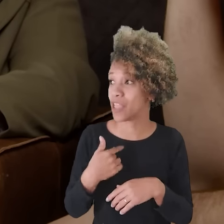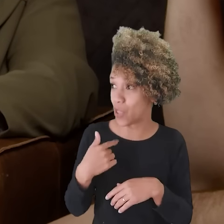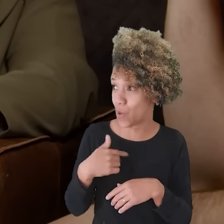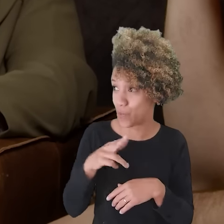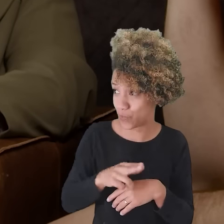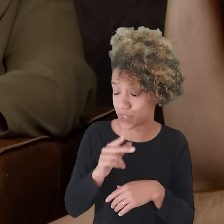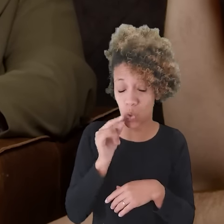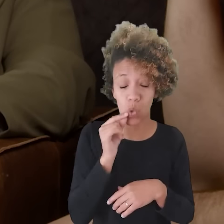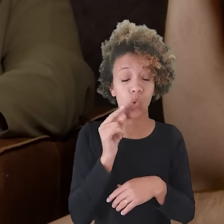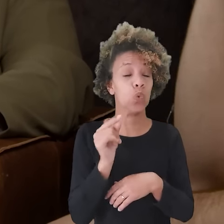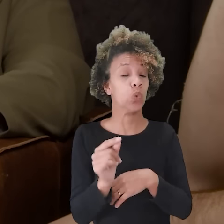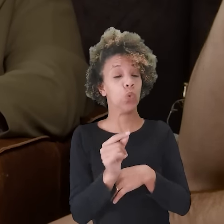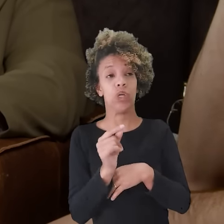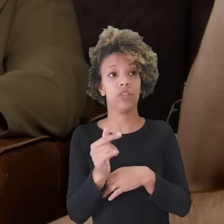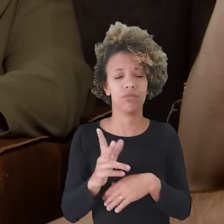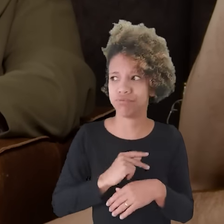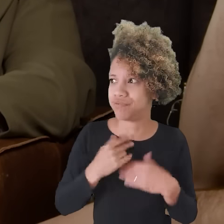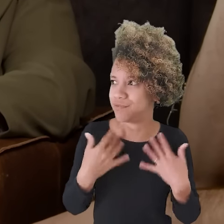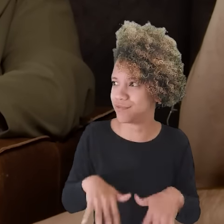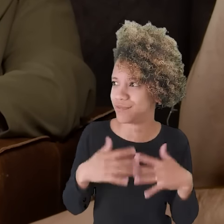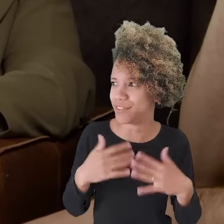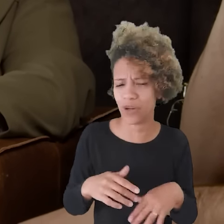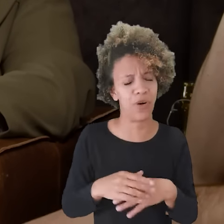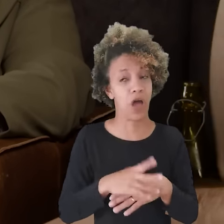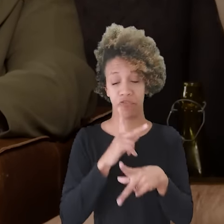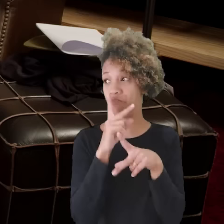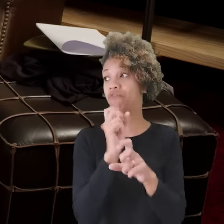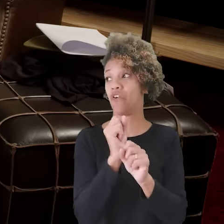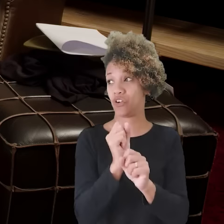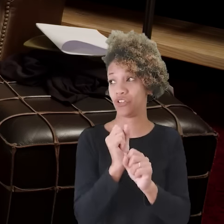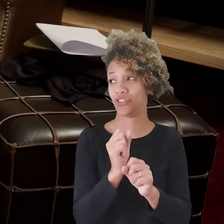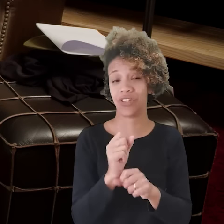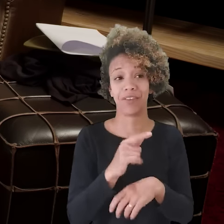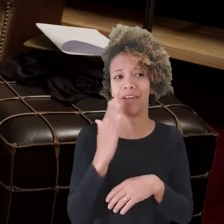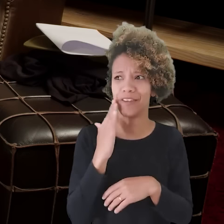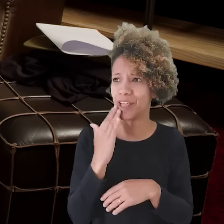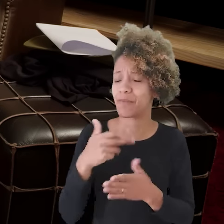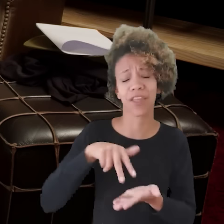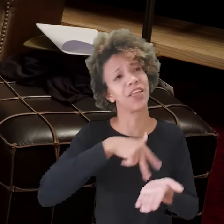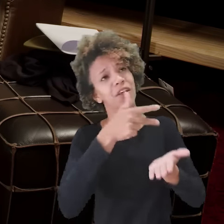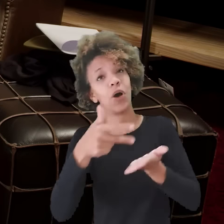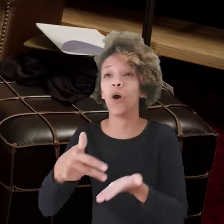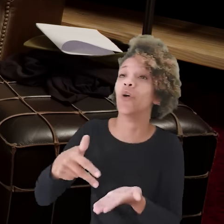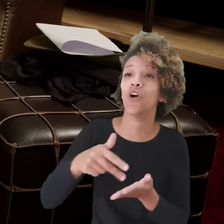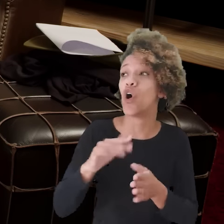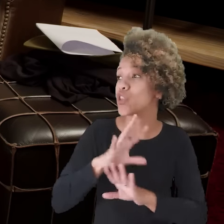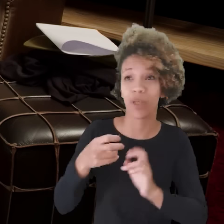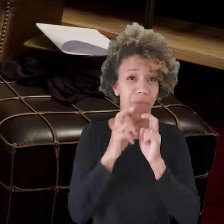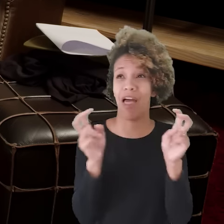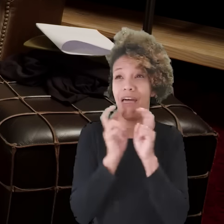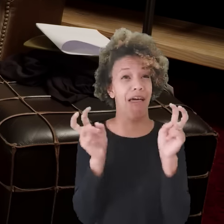eu usei cara a canetinha é uma maconha muito agressiva olha muito forte e era Engraçado que eu tava na montanha russa